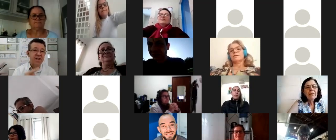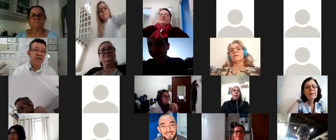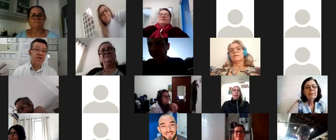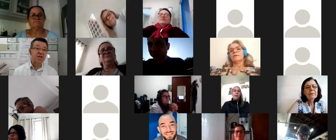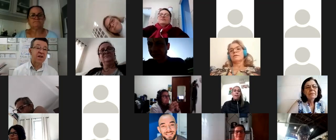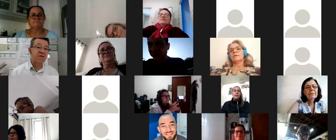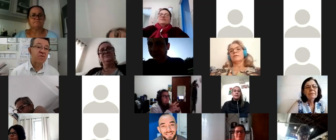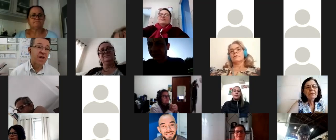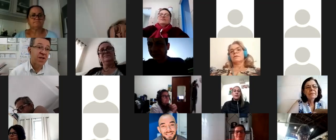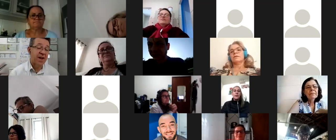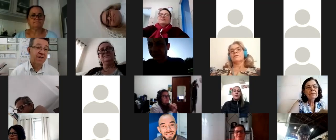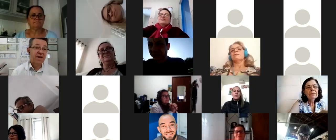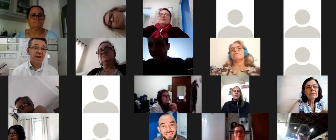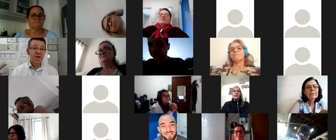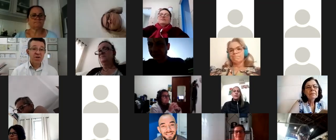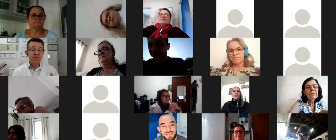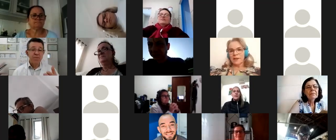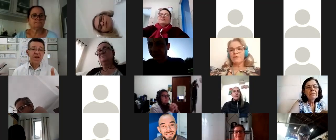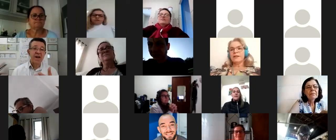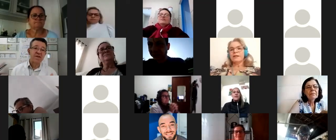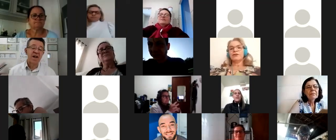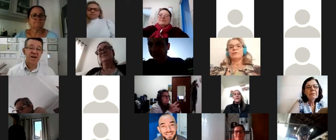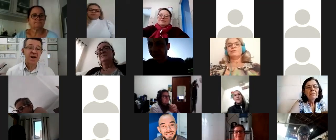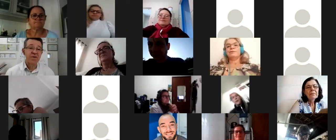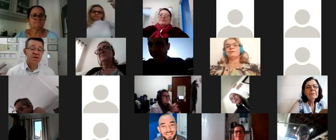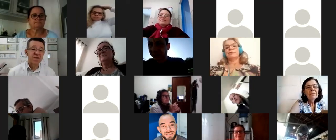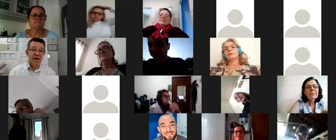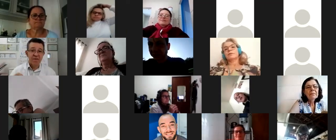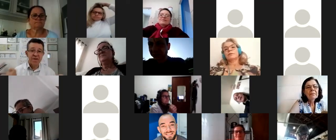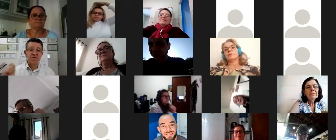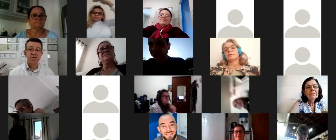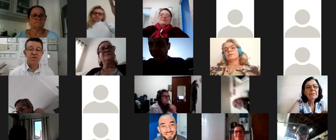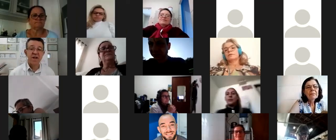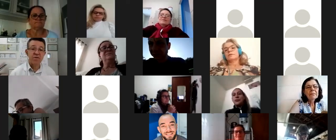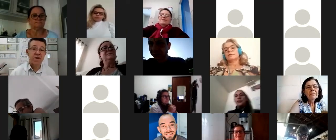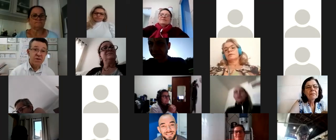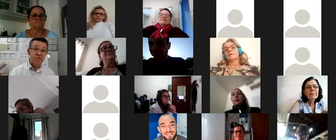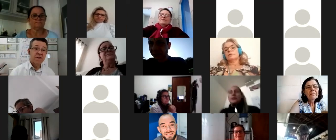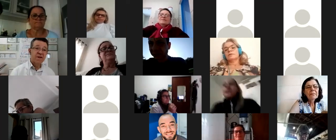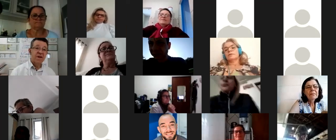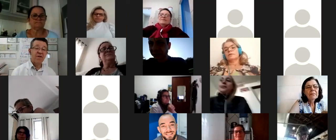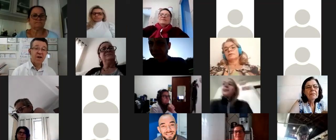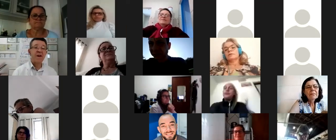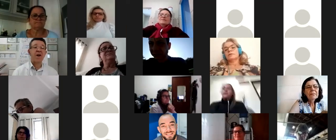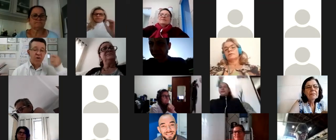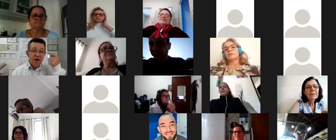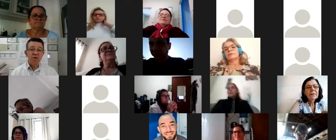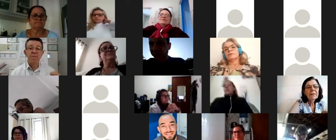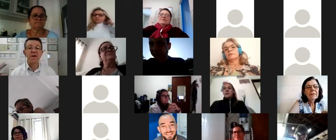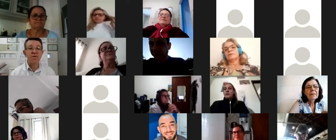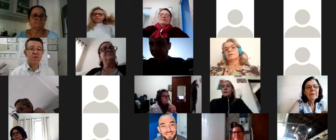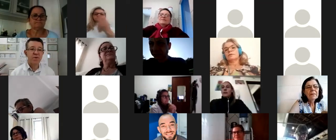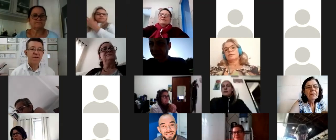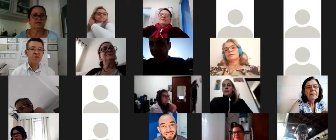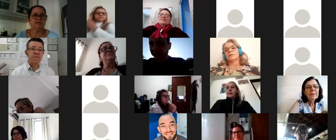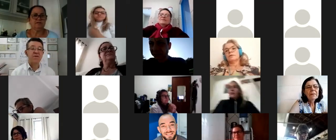que já vai ter gente querendo agendar. Porque só de publicar no Instagram que vocês estavam fazendo o curso gratuito, agora você fala, ó, agora eu